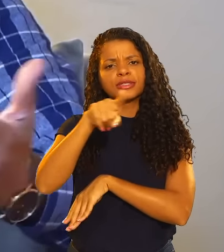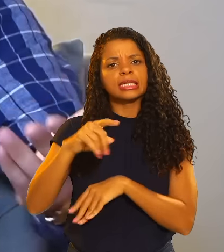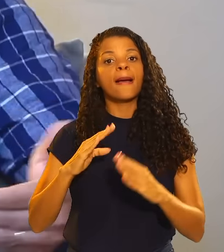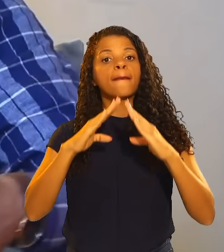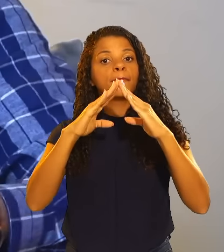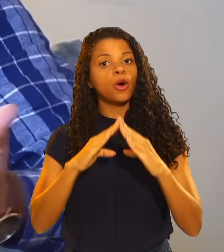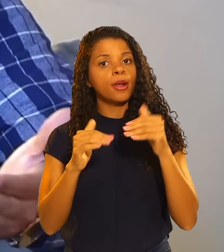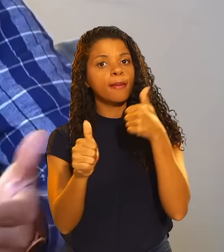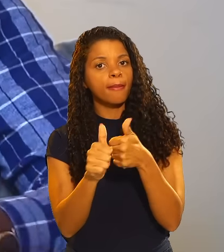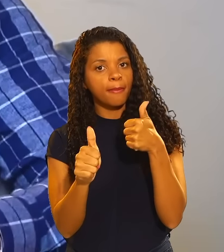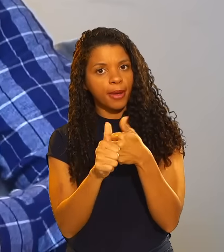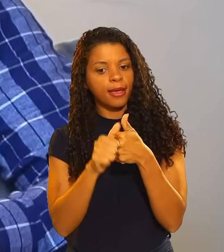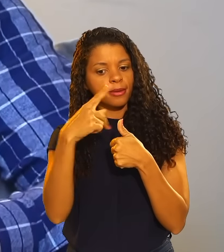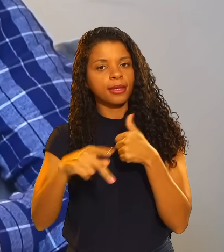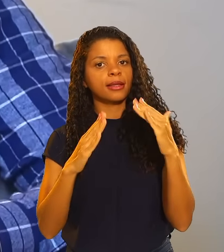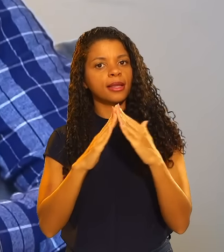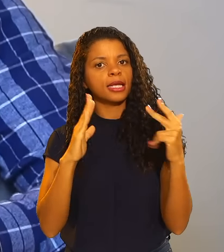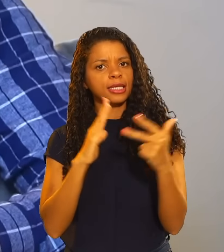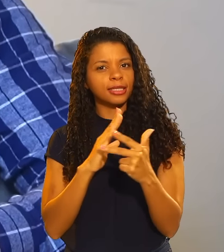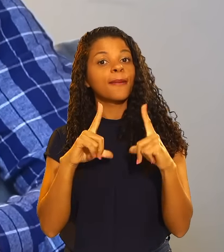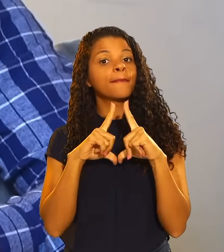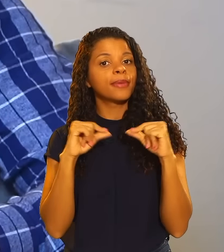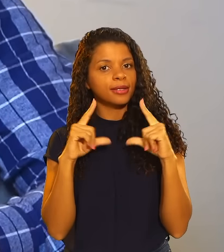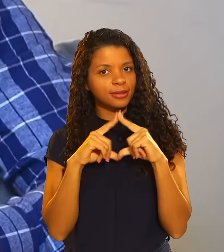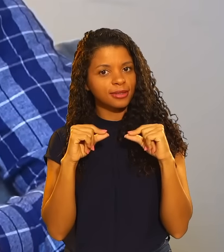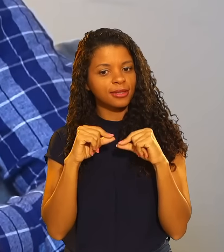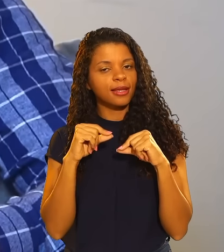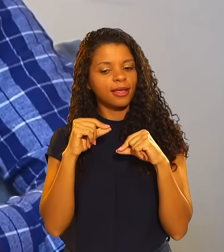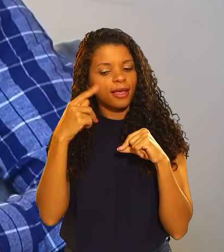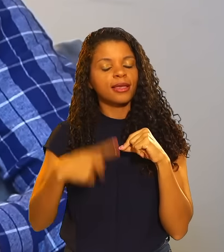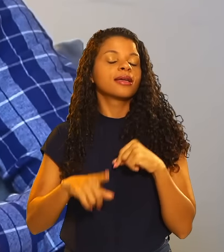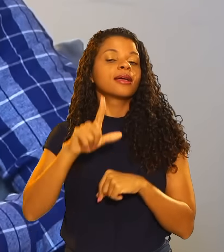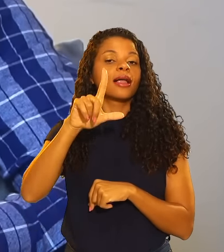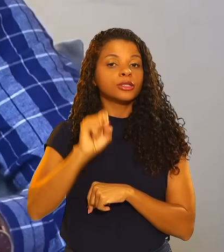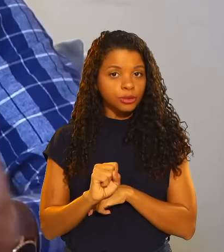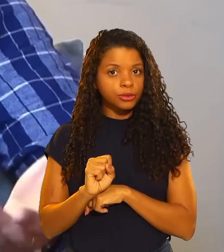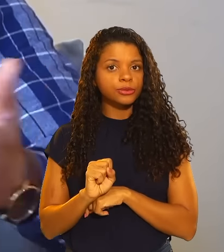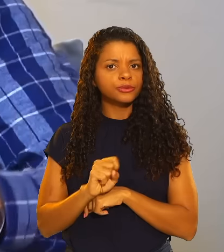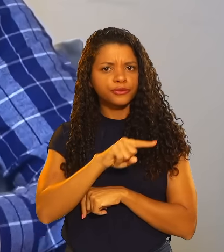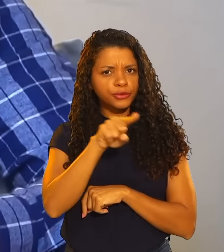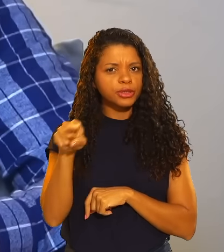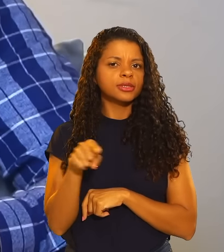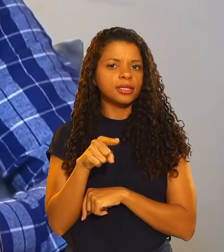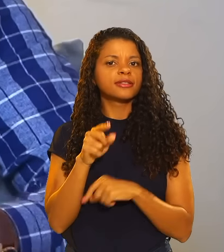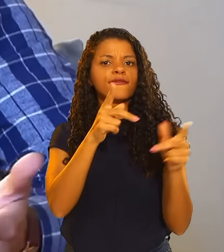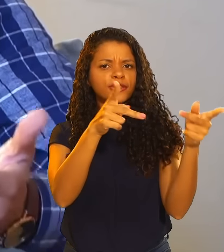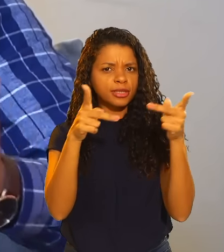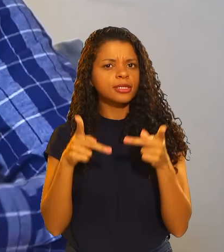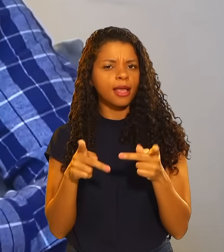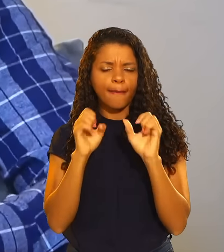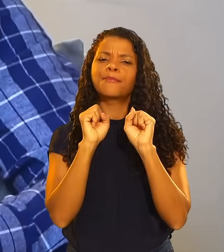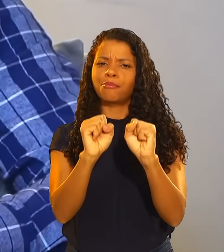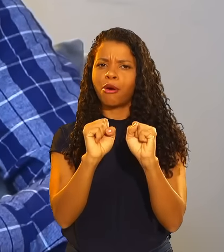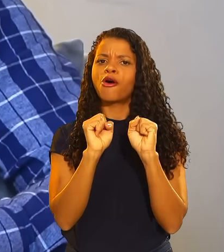né, mora aqui próxima à região aqui da igreja, no Brasília, aqui no Lago Sul. Aqueles que vierem também visitar a cidade